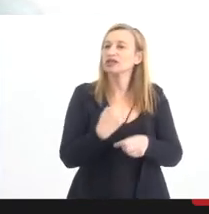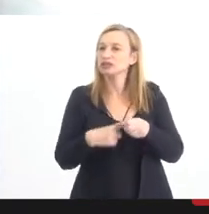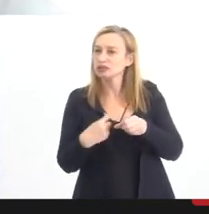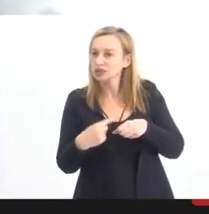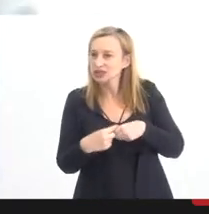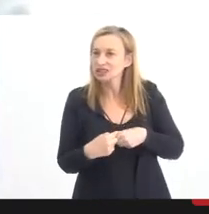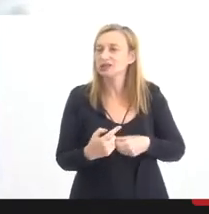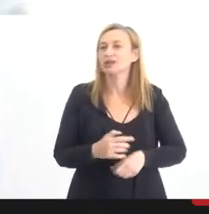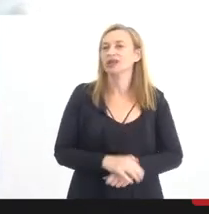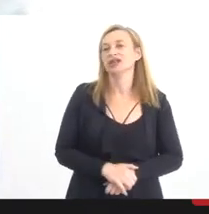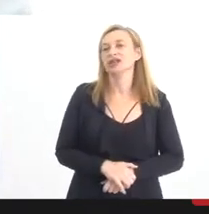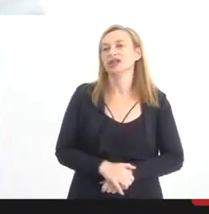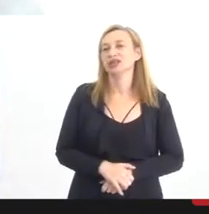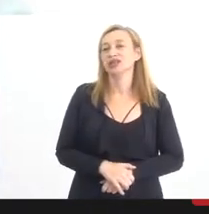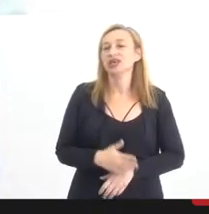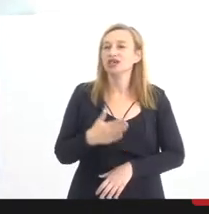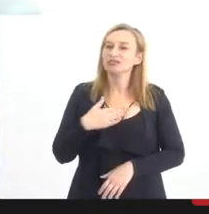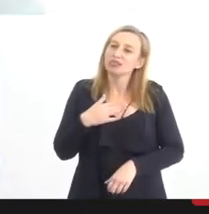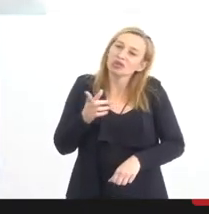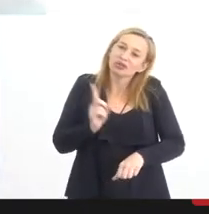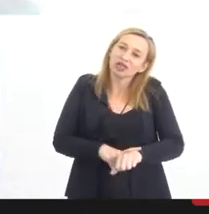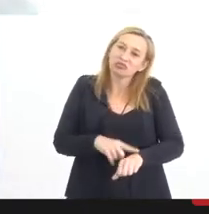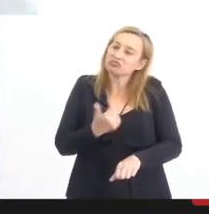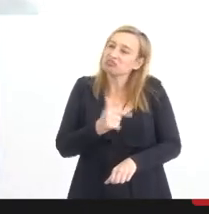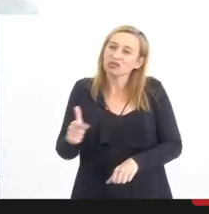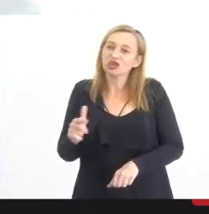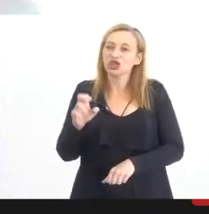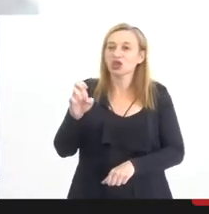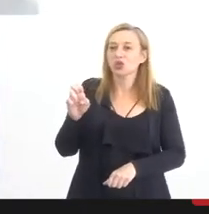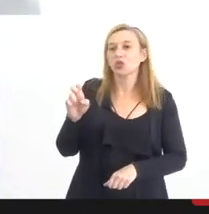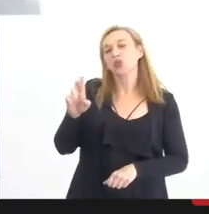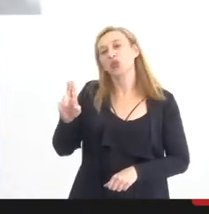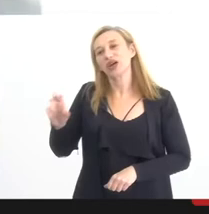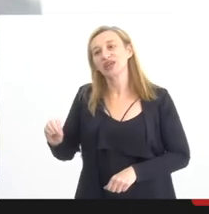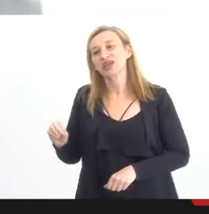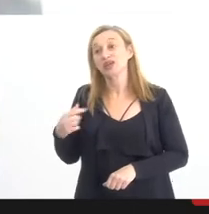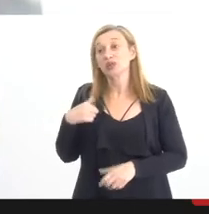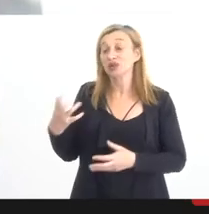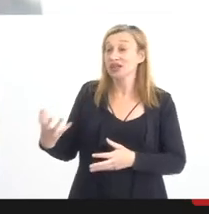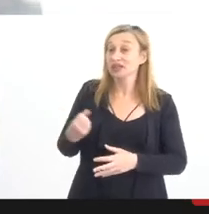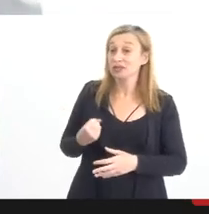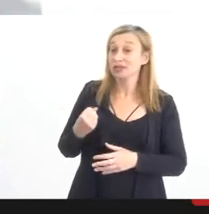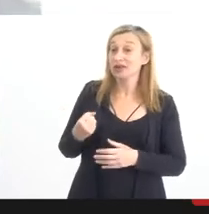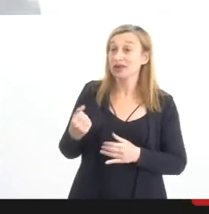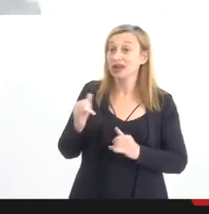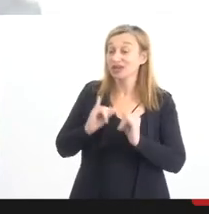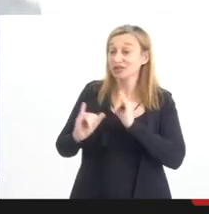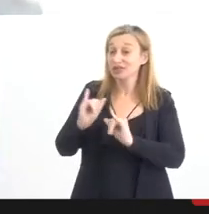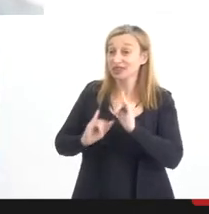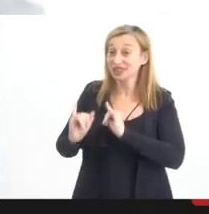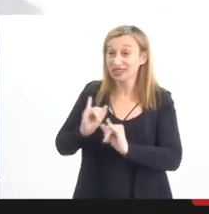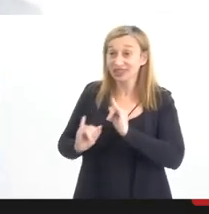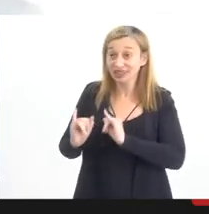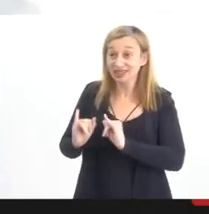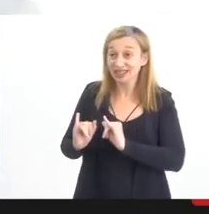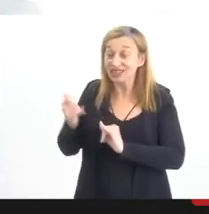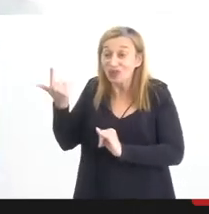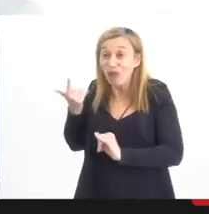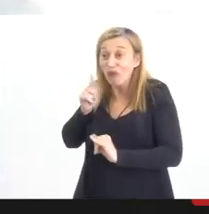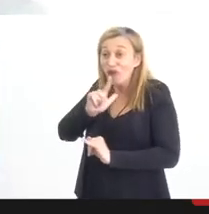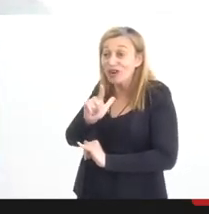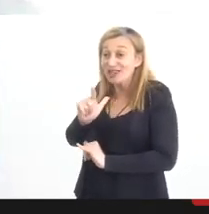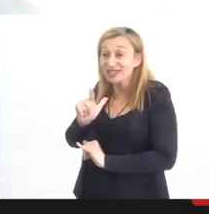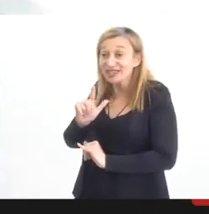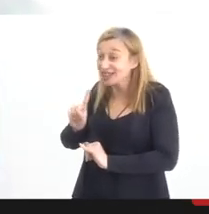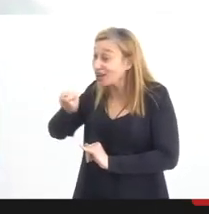município, e no meu tempo não tinha o êxodo. Então, quando eu recebi a notícia de que essa conquista